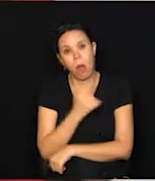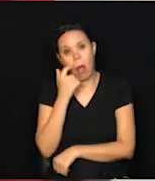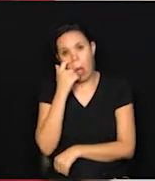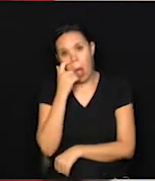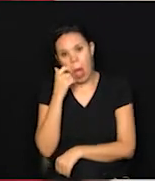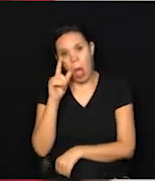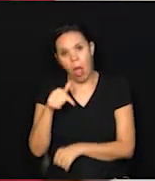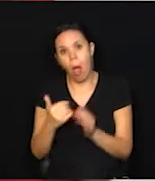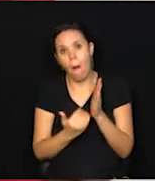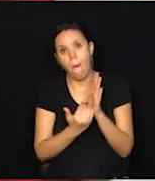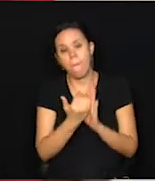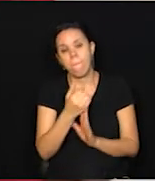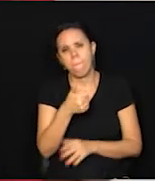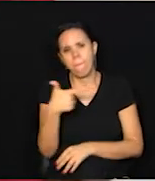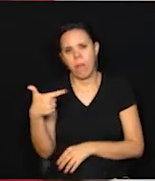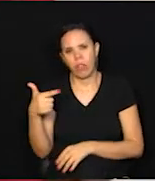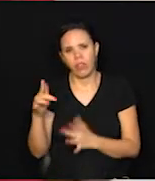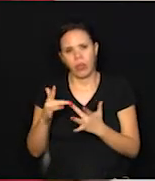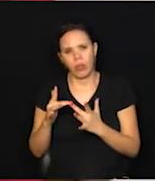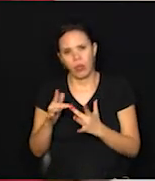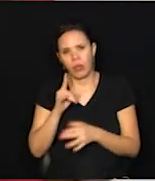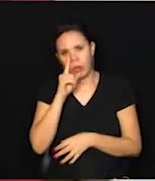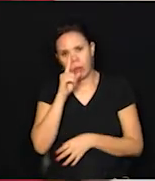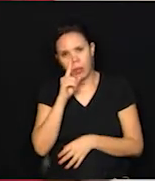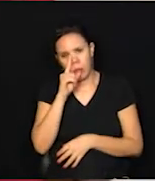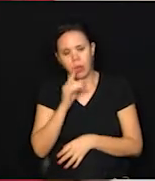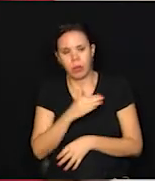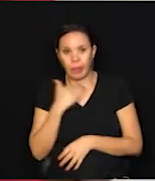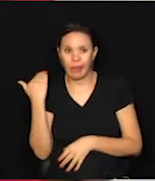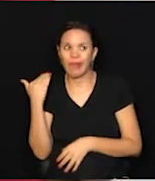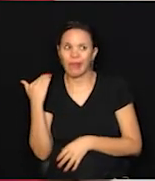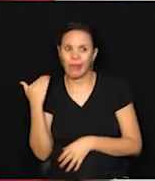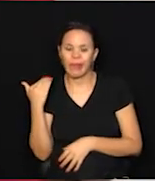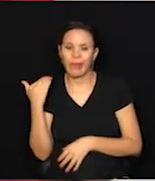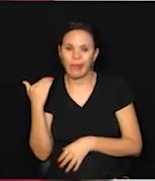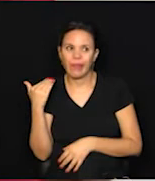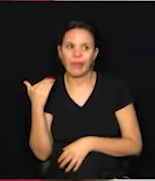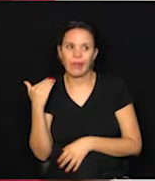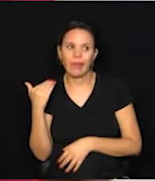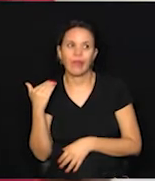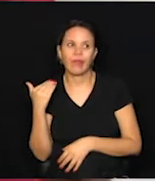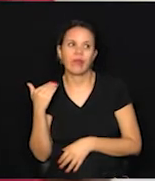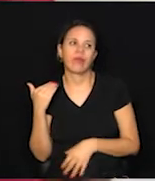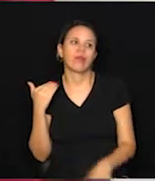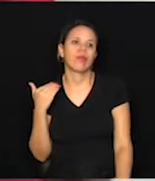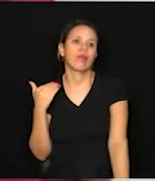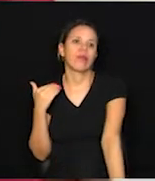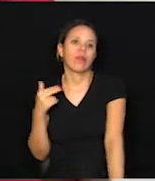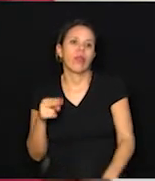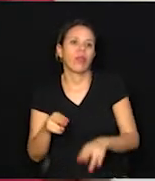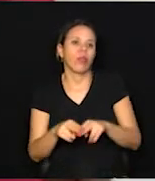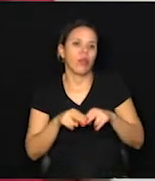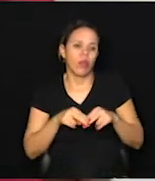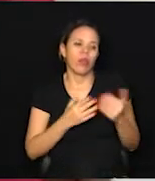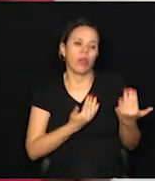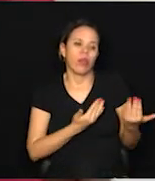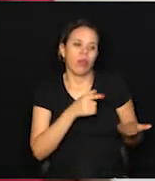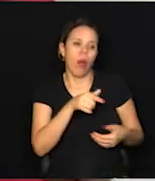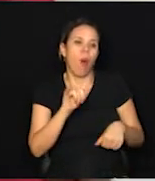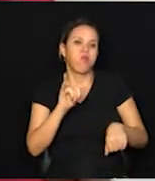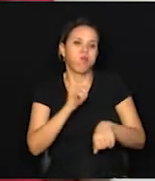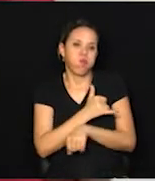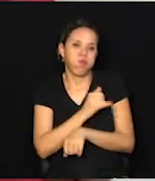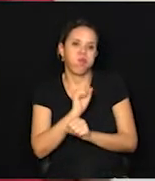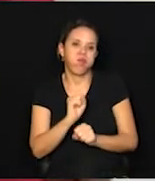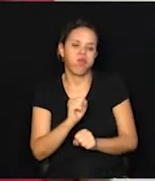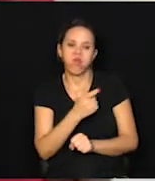obesidade ela aumenta em 12 vezes o risco para morte. só pelo simples fato de ser um jovem obeso. Ele pode